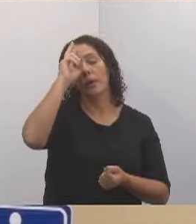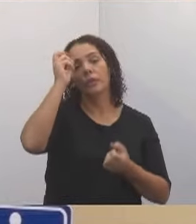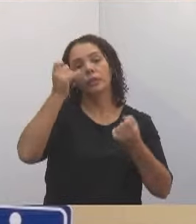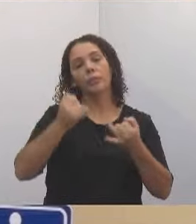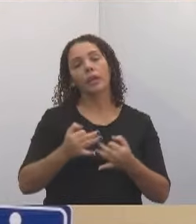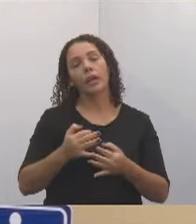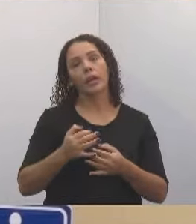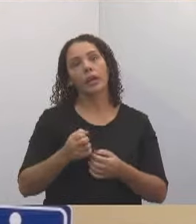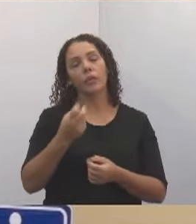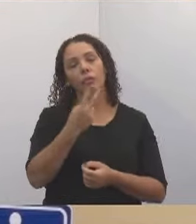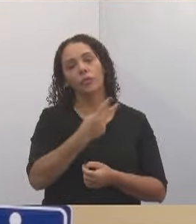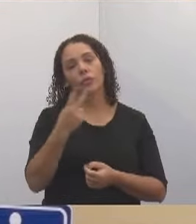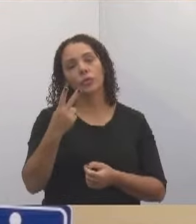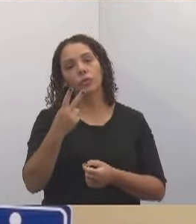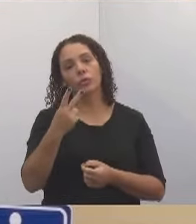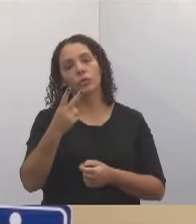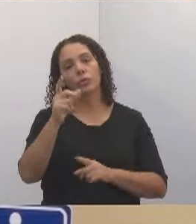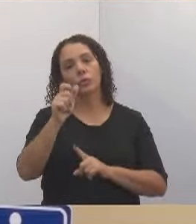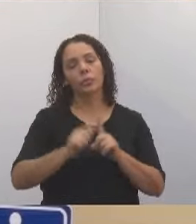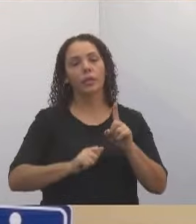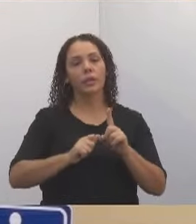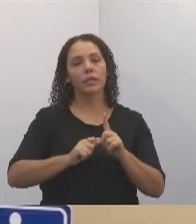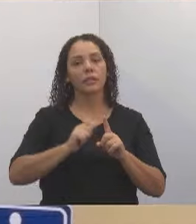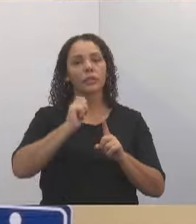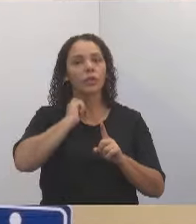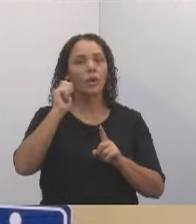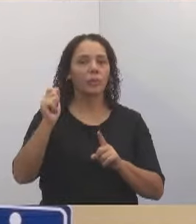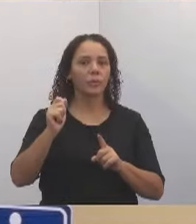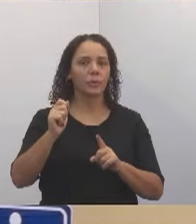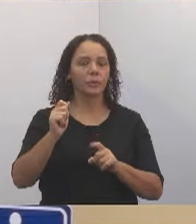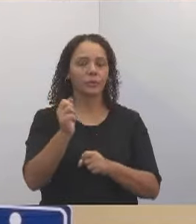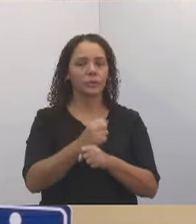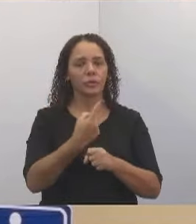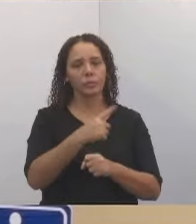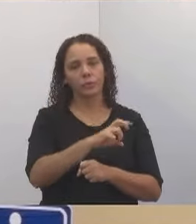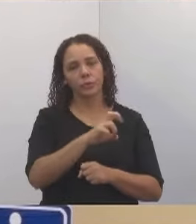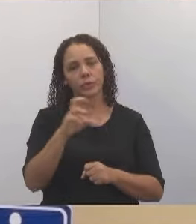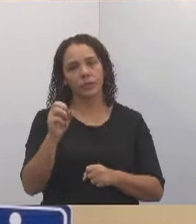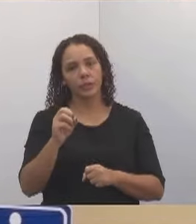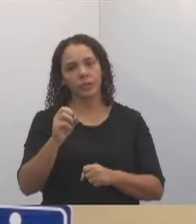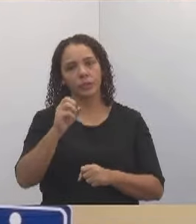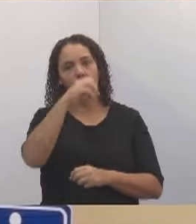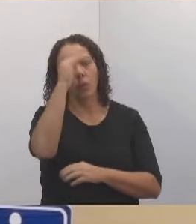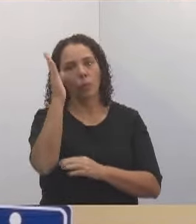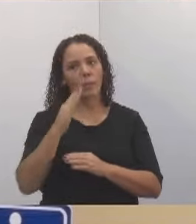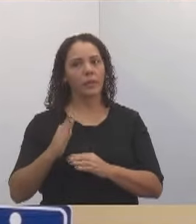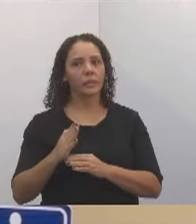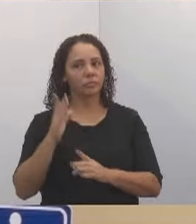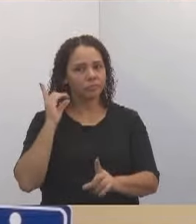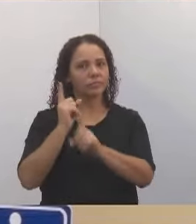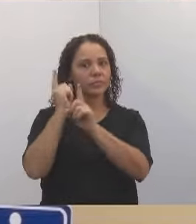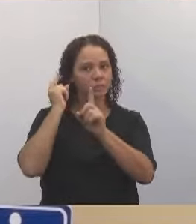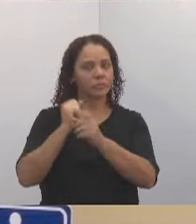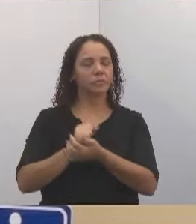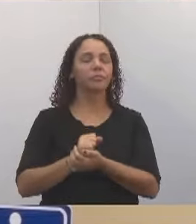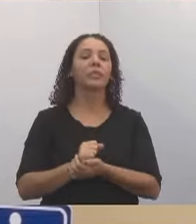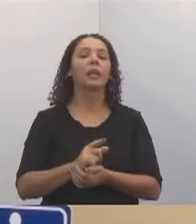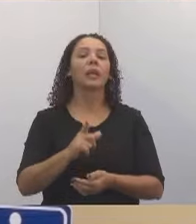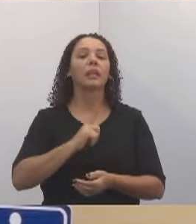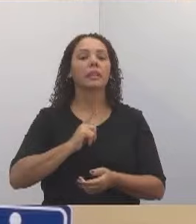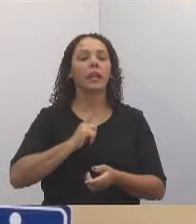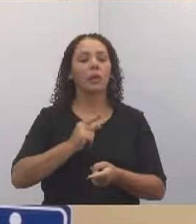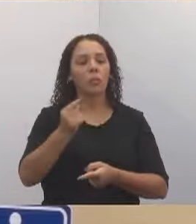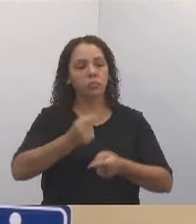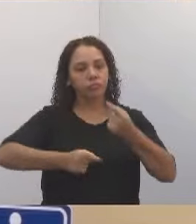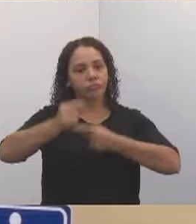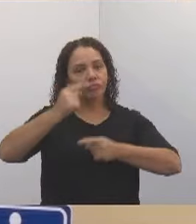Desde 22 de abril de 1500, quando o Brasil foi descoberto, nós temos aí uma evolução na relação das